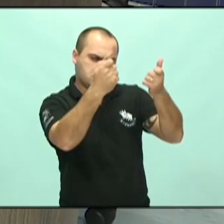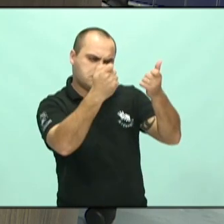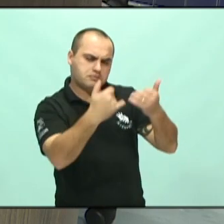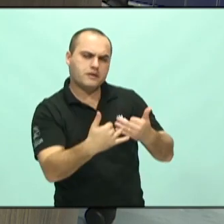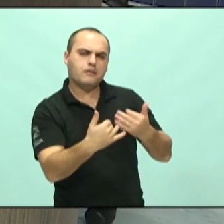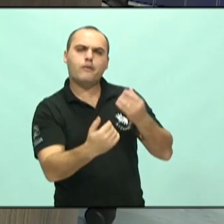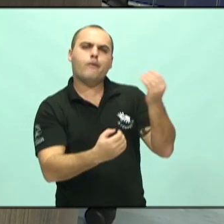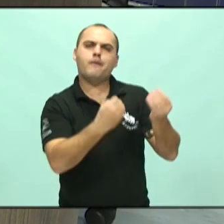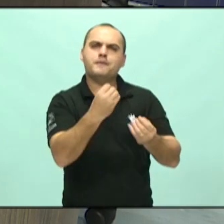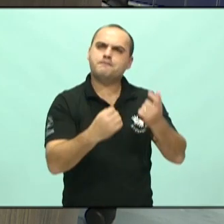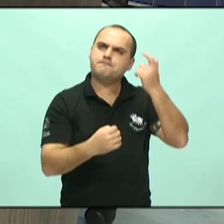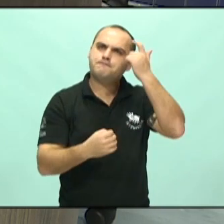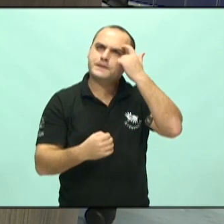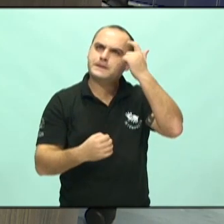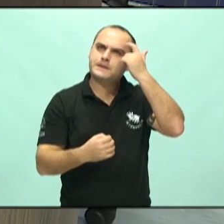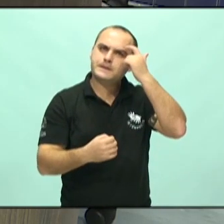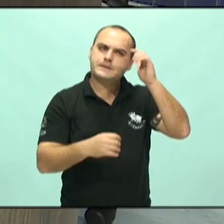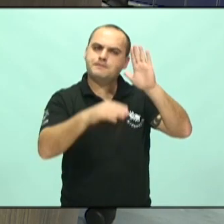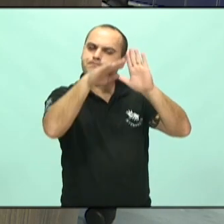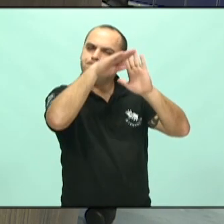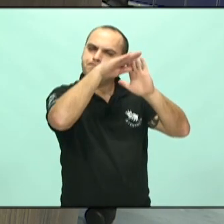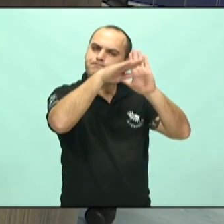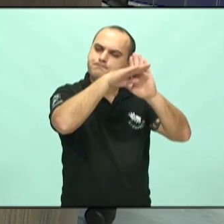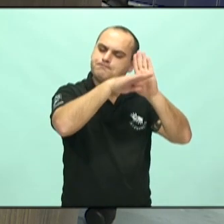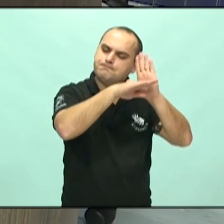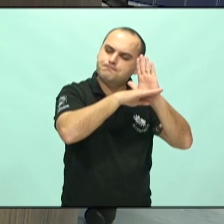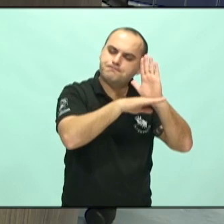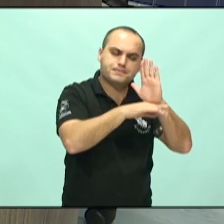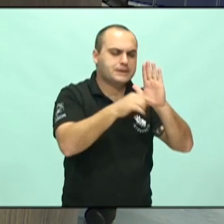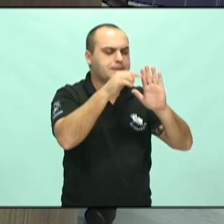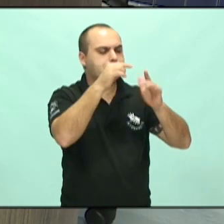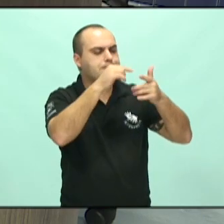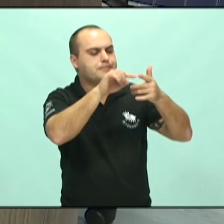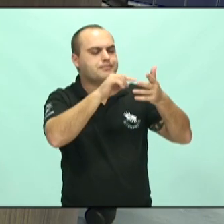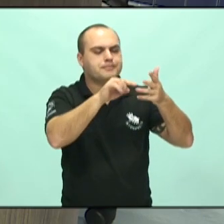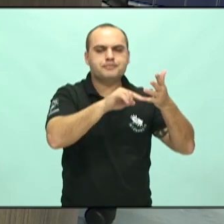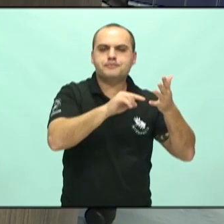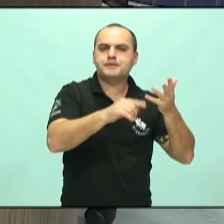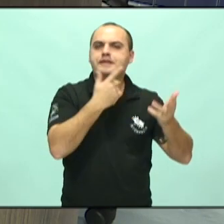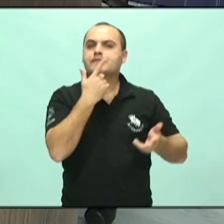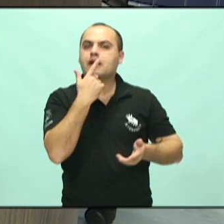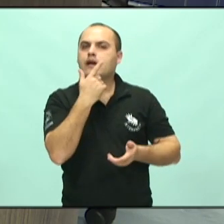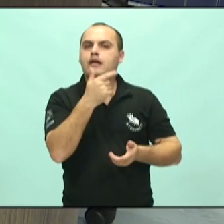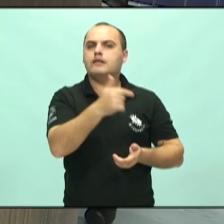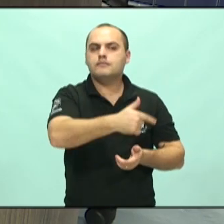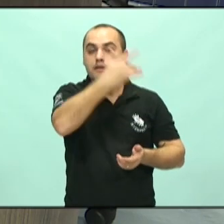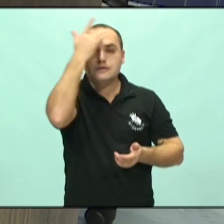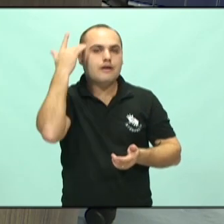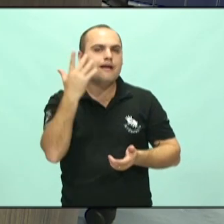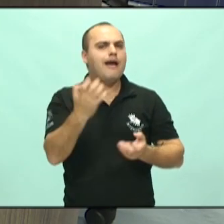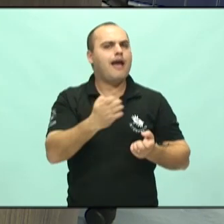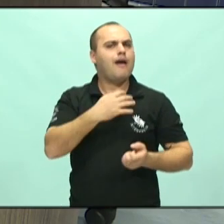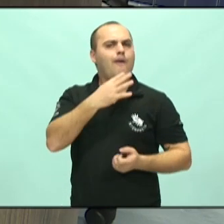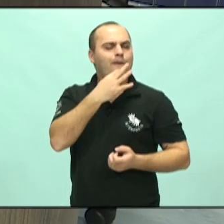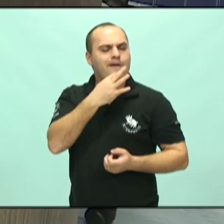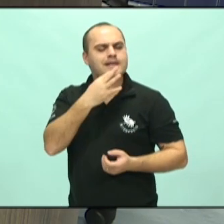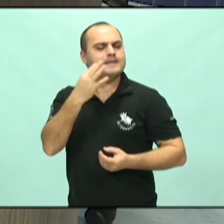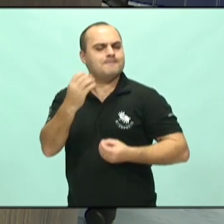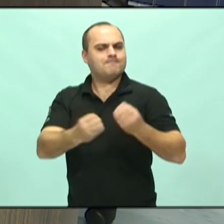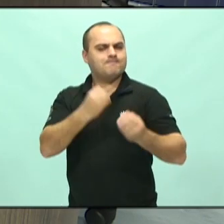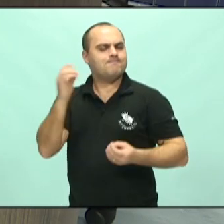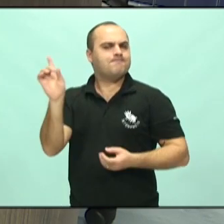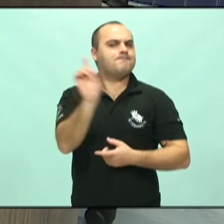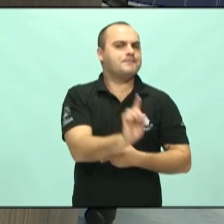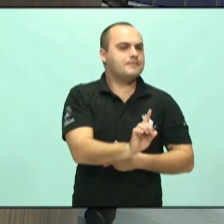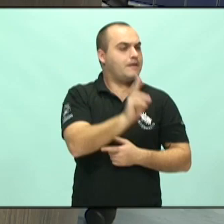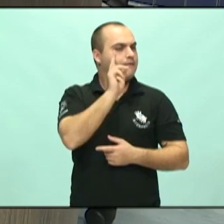essa programação, o que ela traz de atrativo para quem quiser conhecer um pouco e ver o trabalho